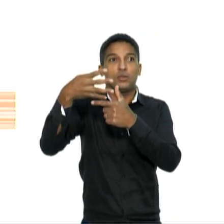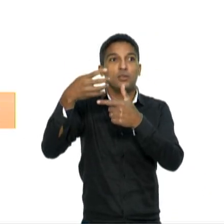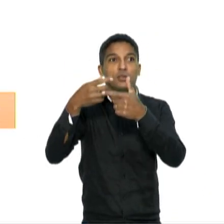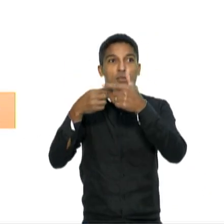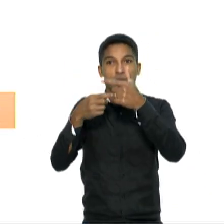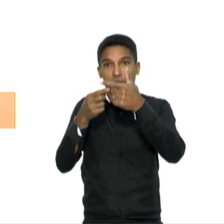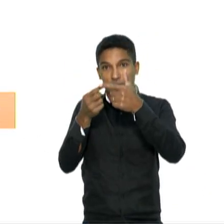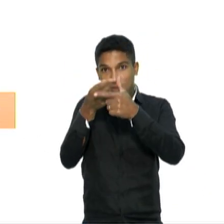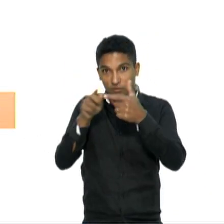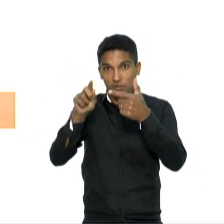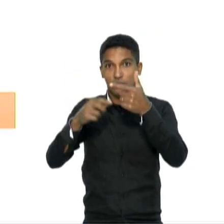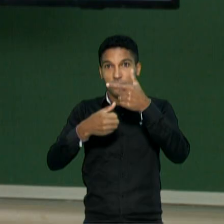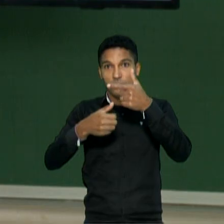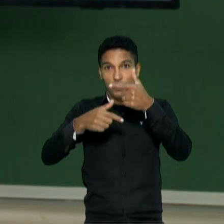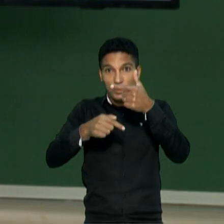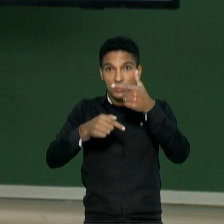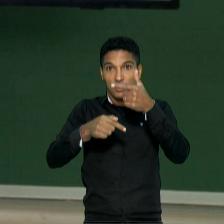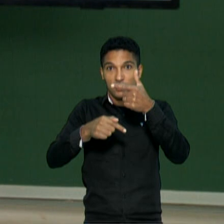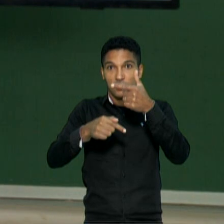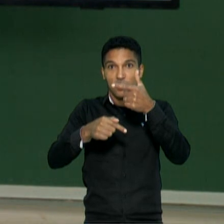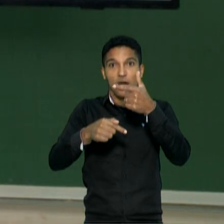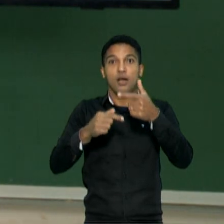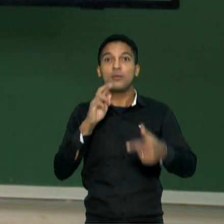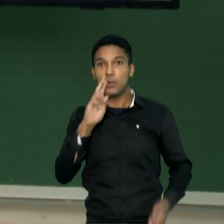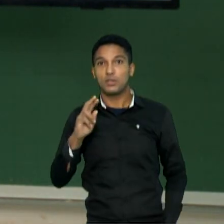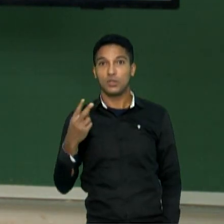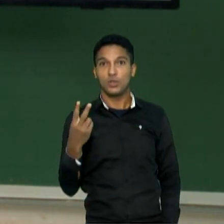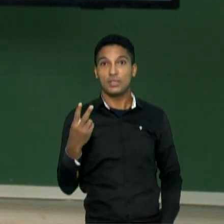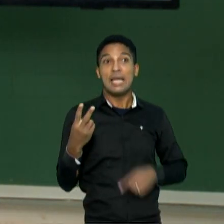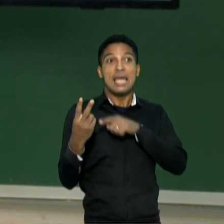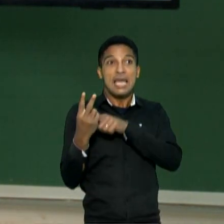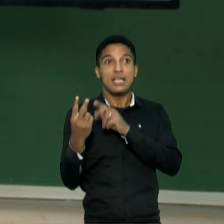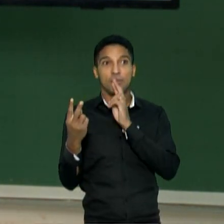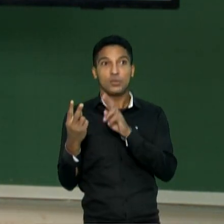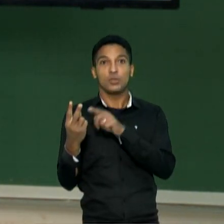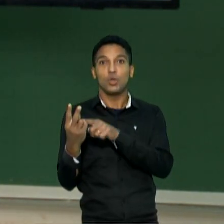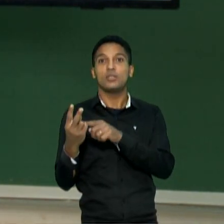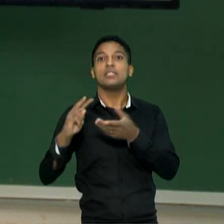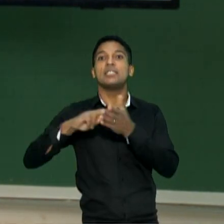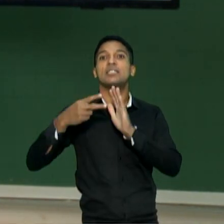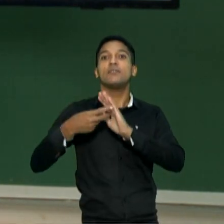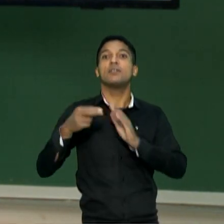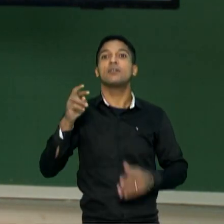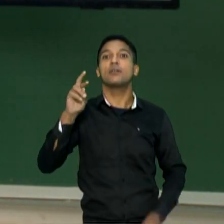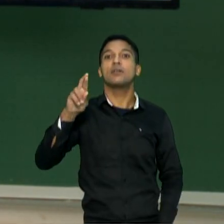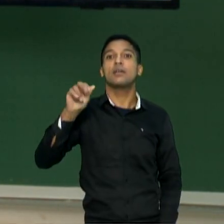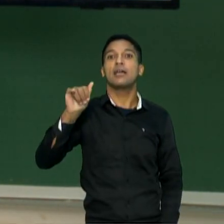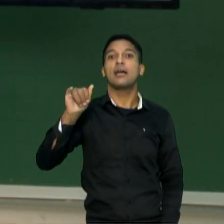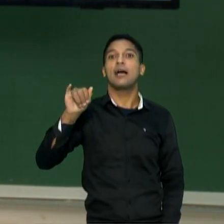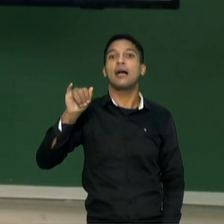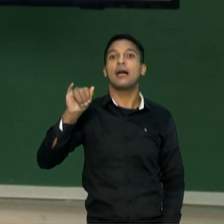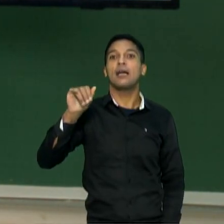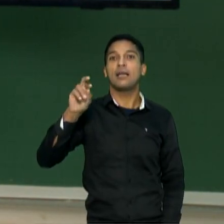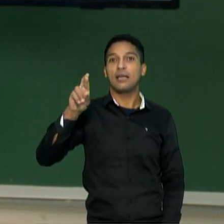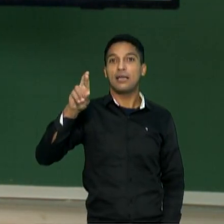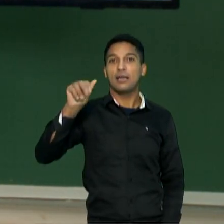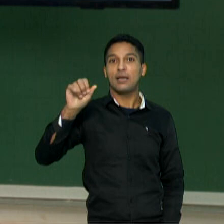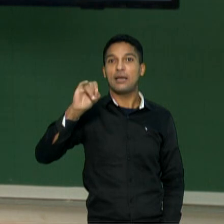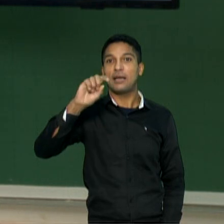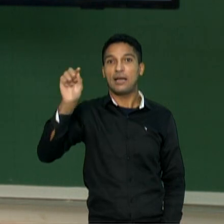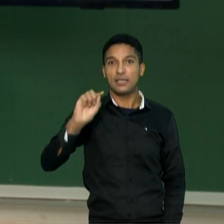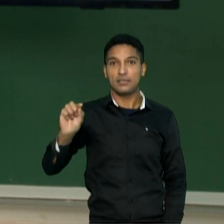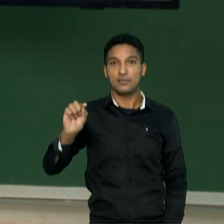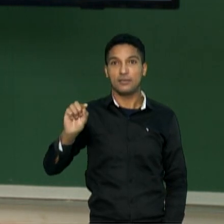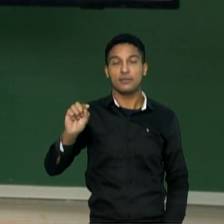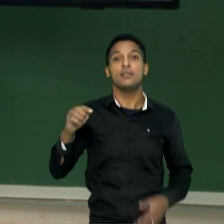é 2. 2, então, é a raiz da minha função. Ou seja, é o valor que, se eu trocar